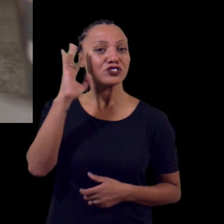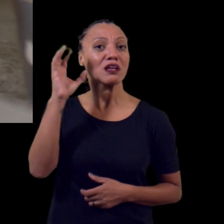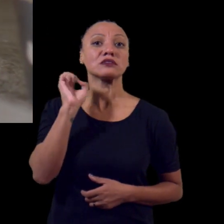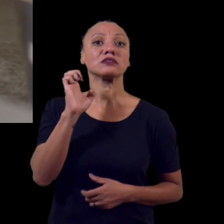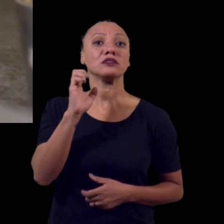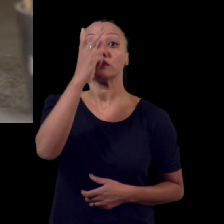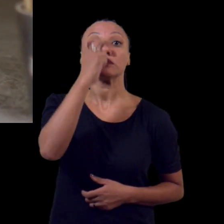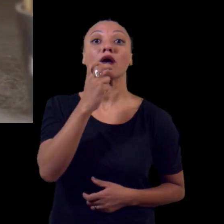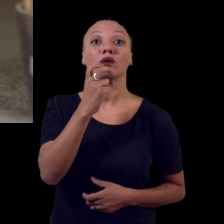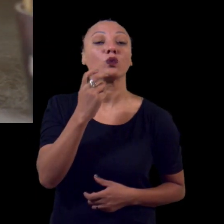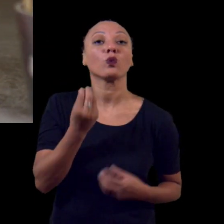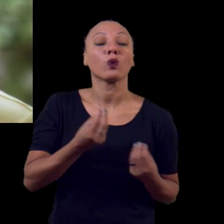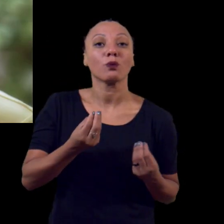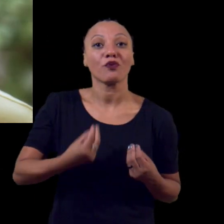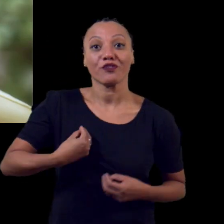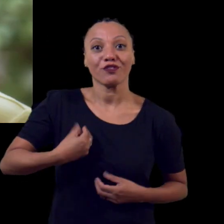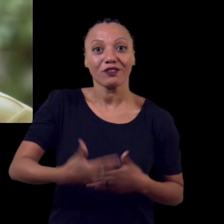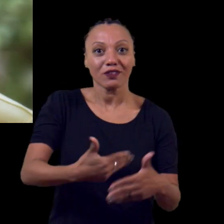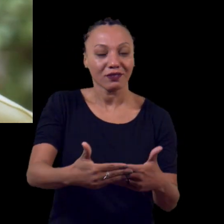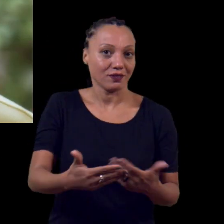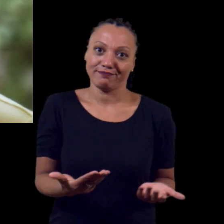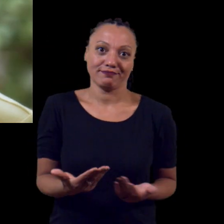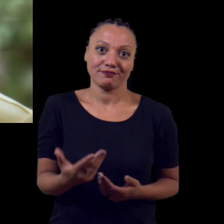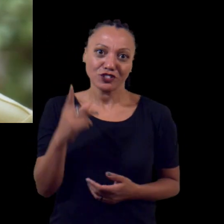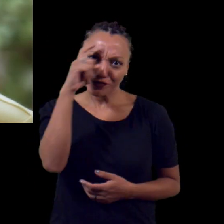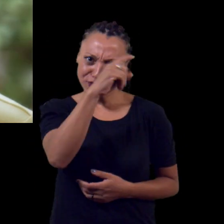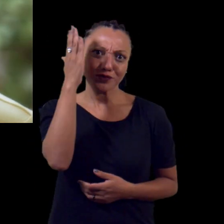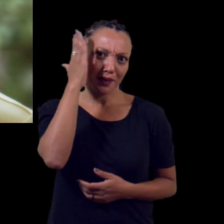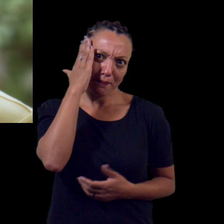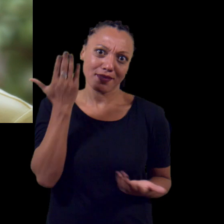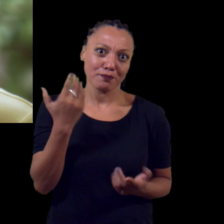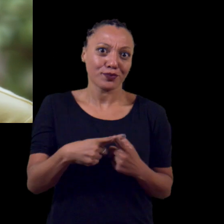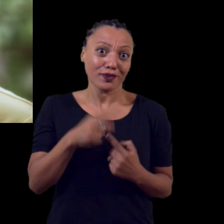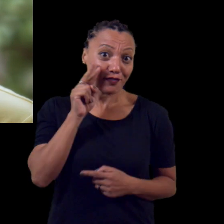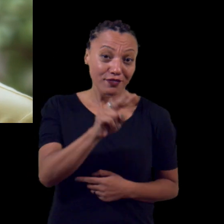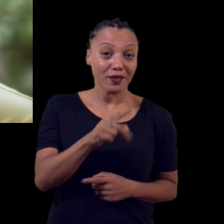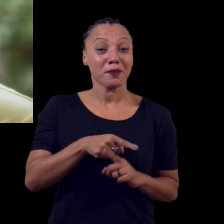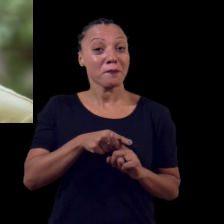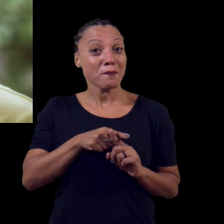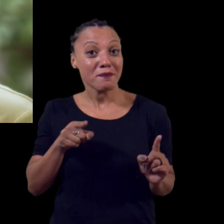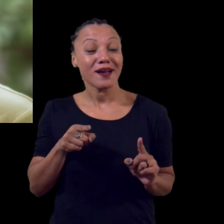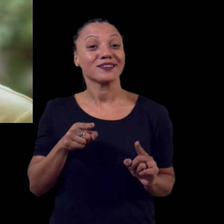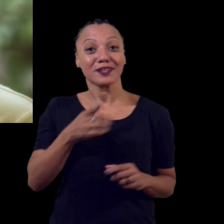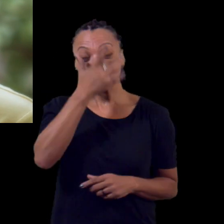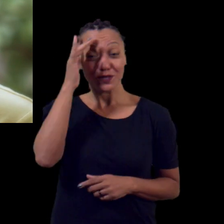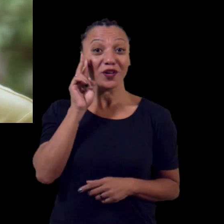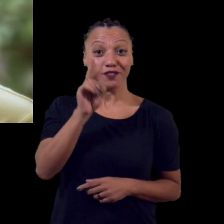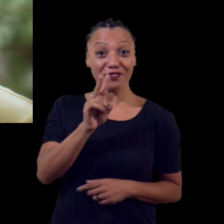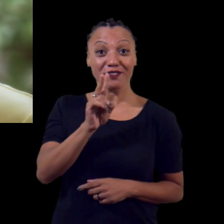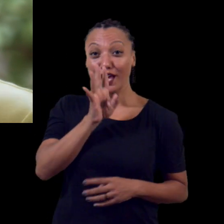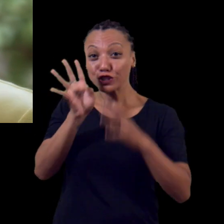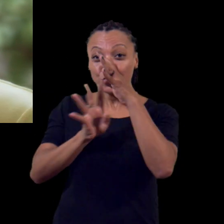visão. E é difícil dessa pessoa saber. E aí, mas é a partir dessa ideia que